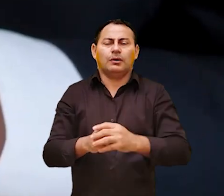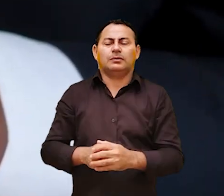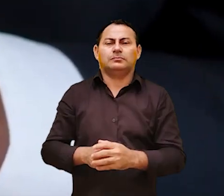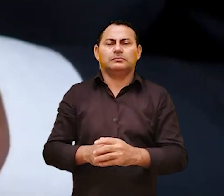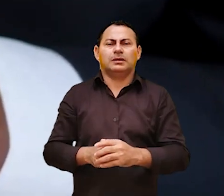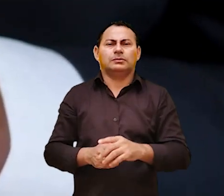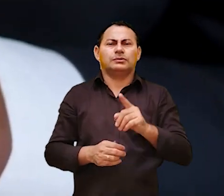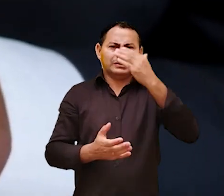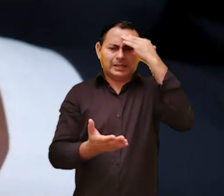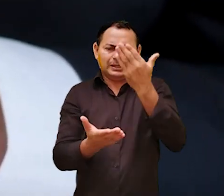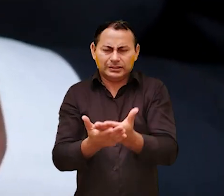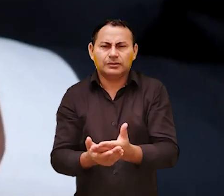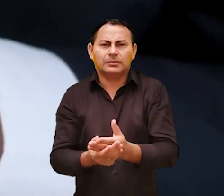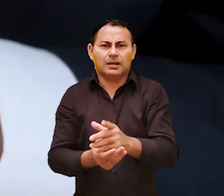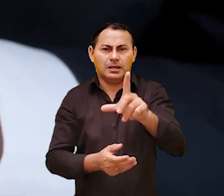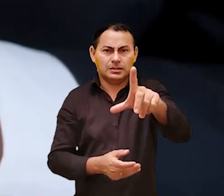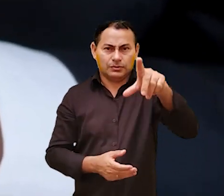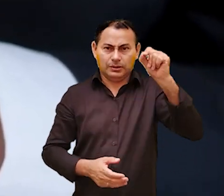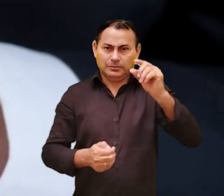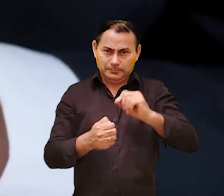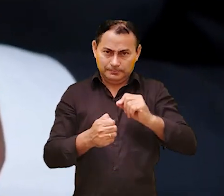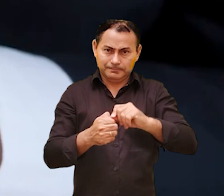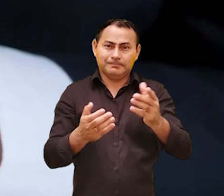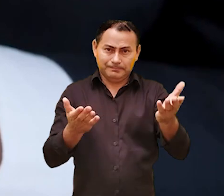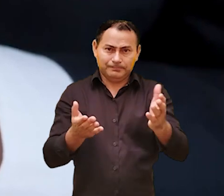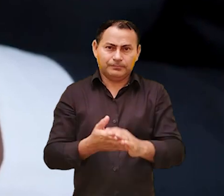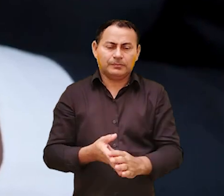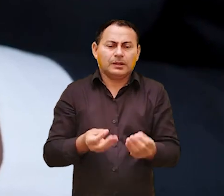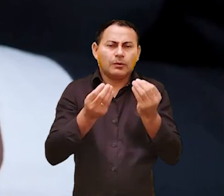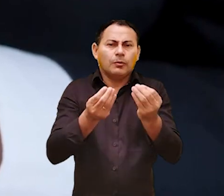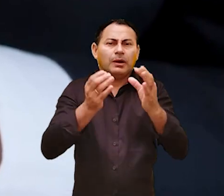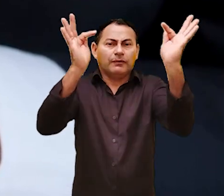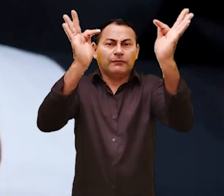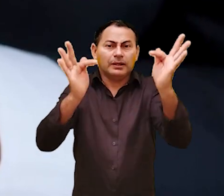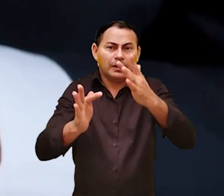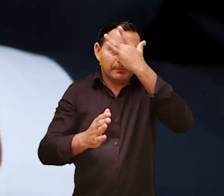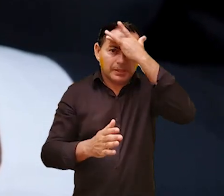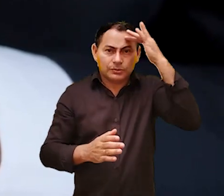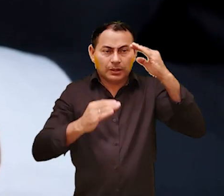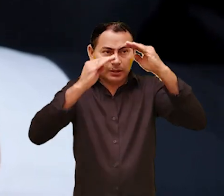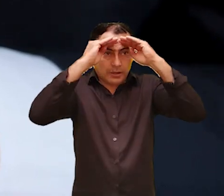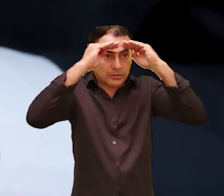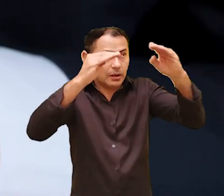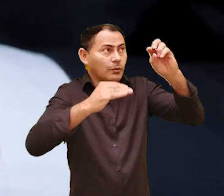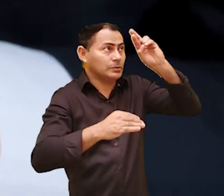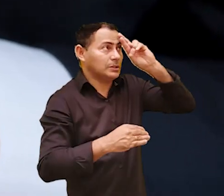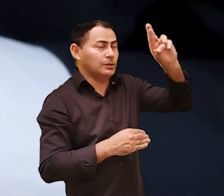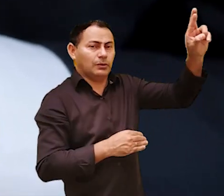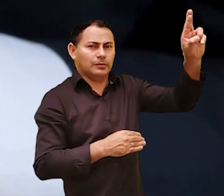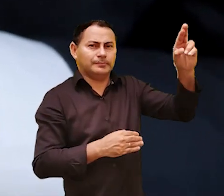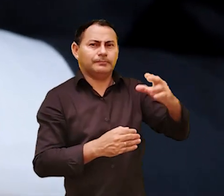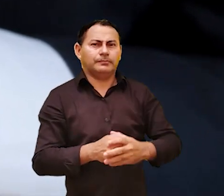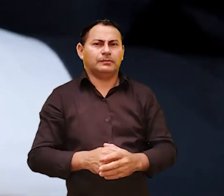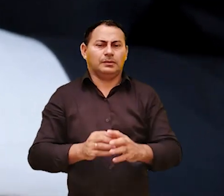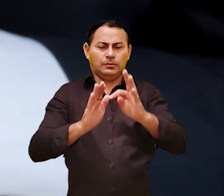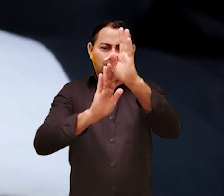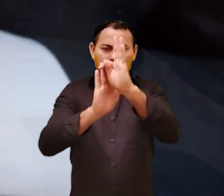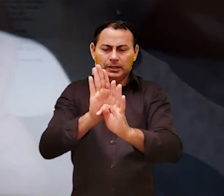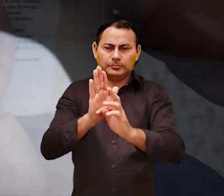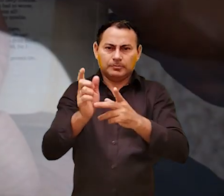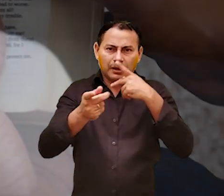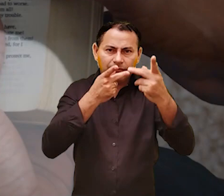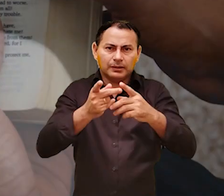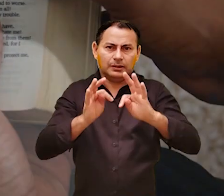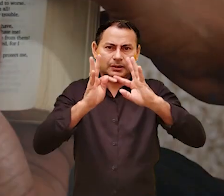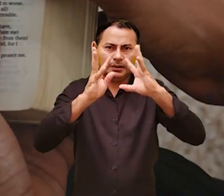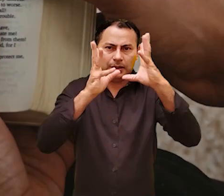das suas convicções e das escolhas que fez. Como é feliz quem teme ao Senhor. O texto